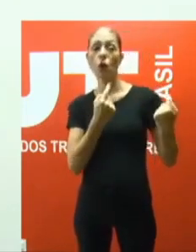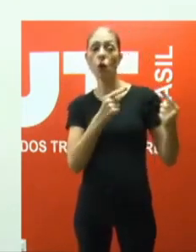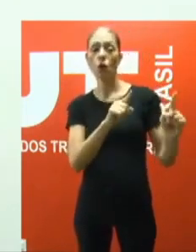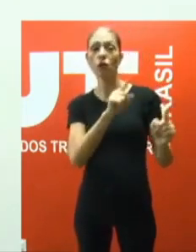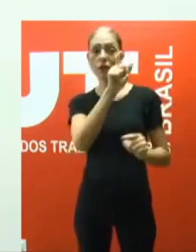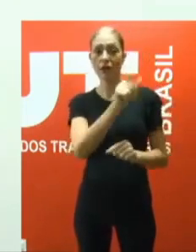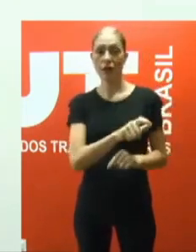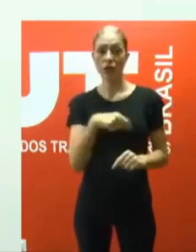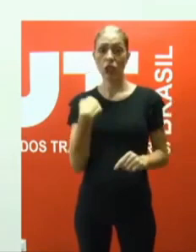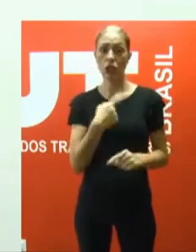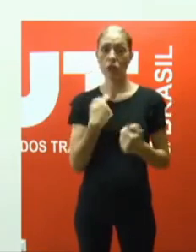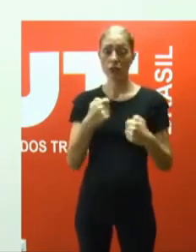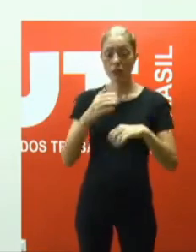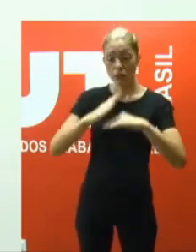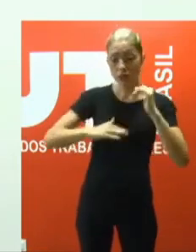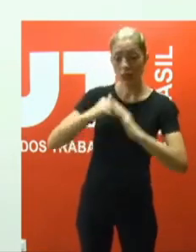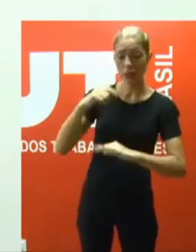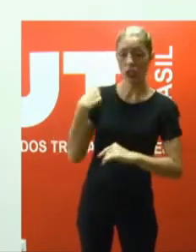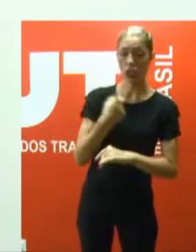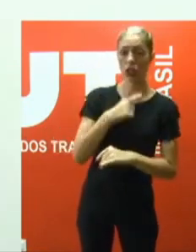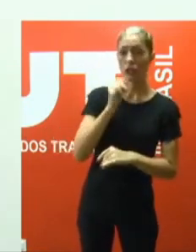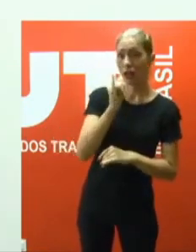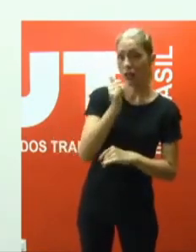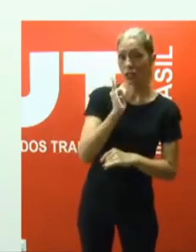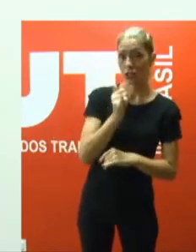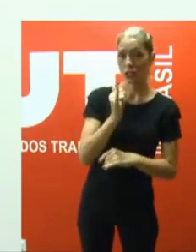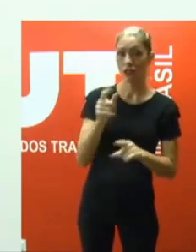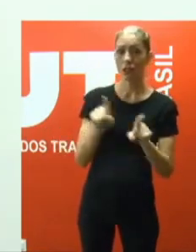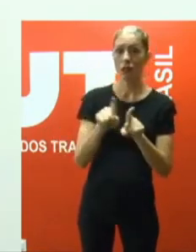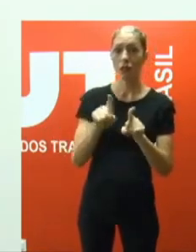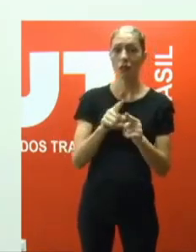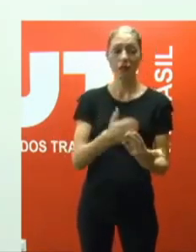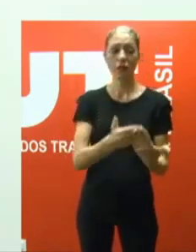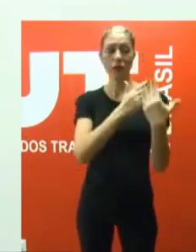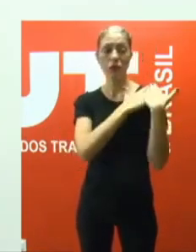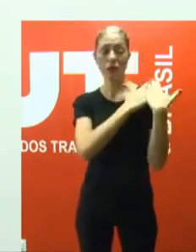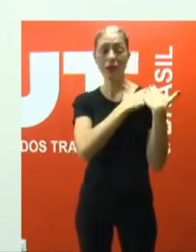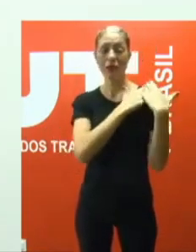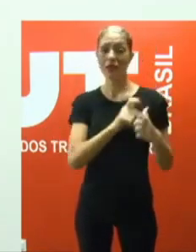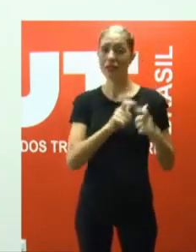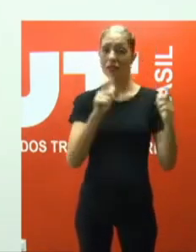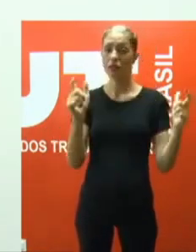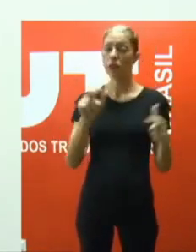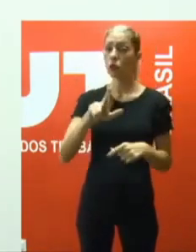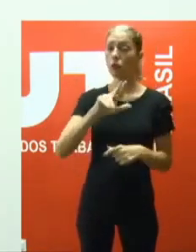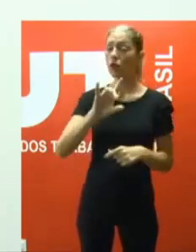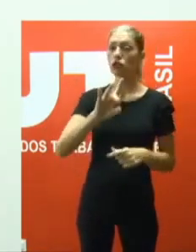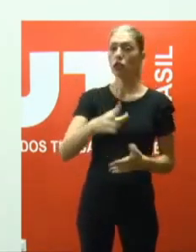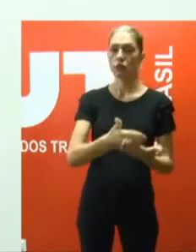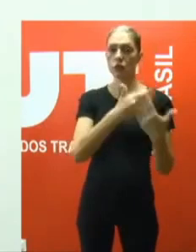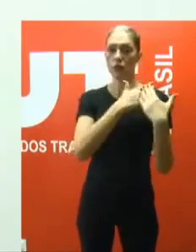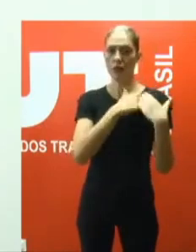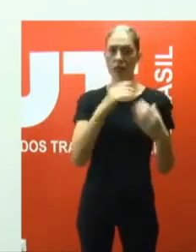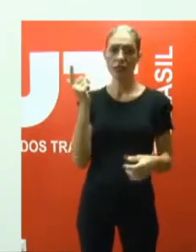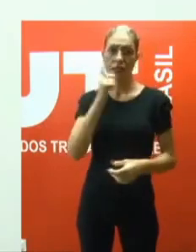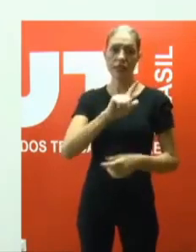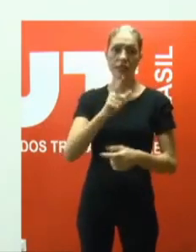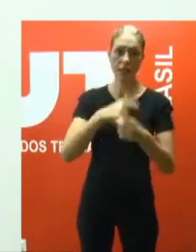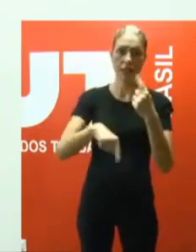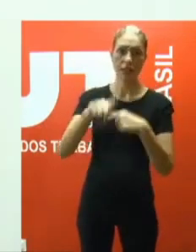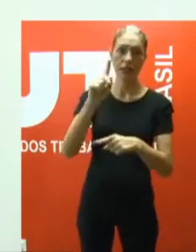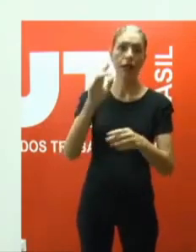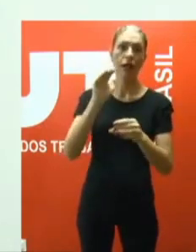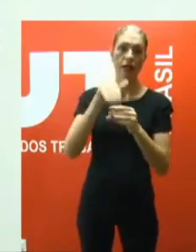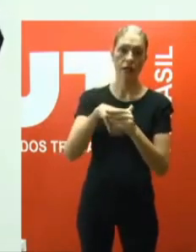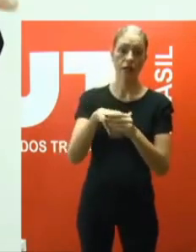um legado muito importante, mas não é apenas o legado que vai fazer a gente ganhar as eleições. O legado, ele vai nos